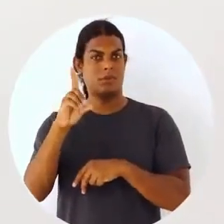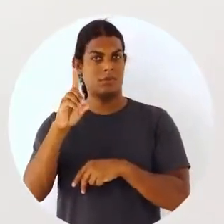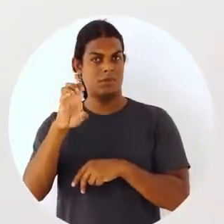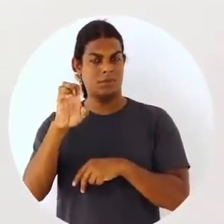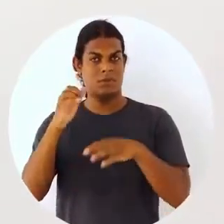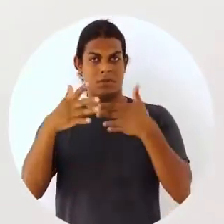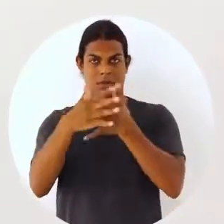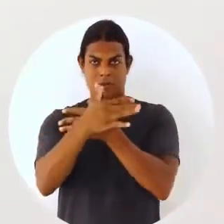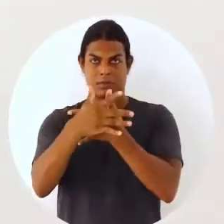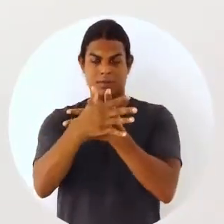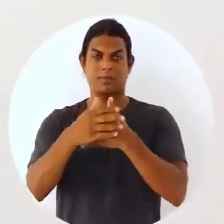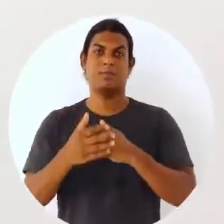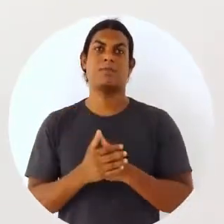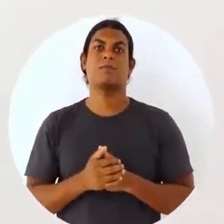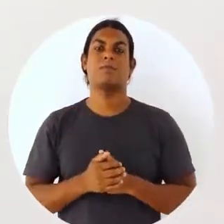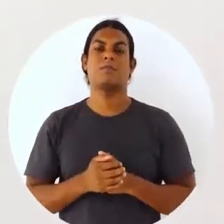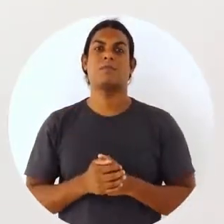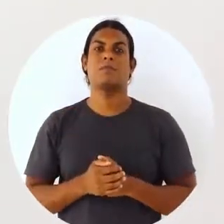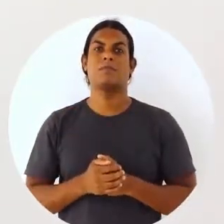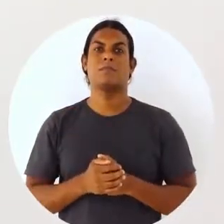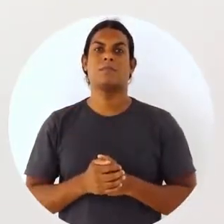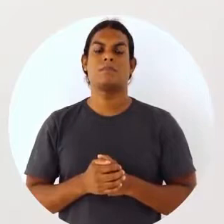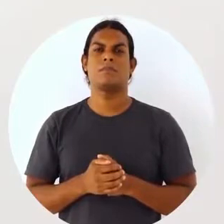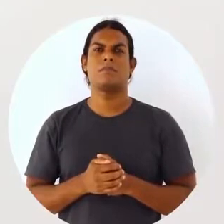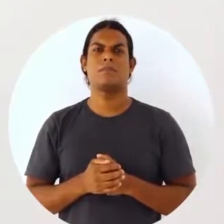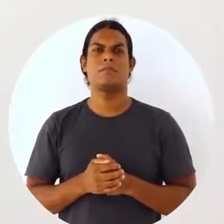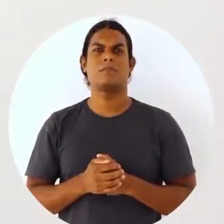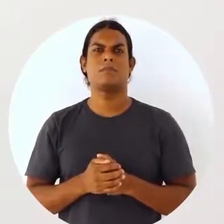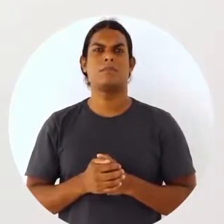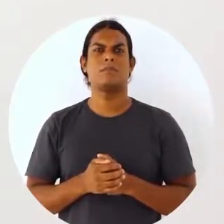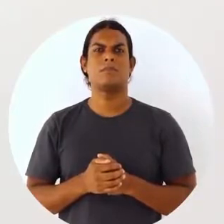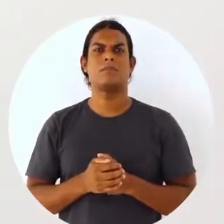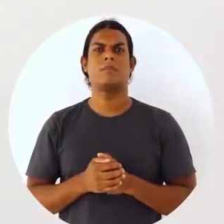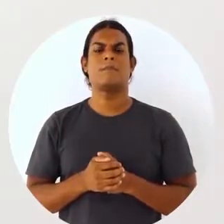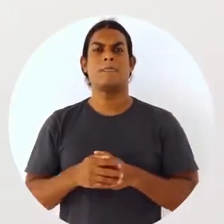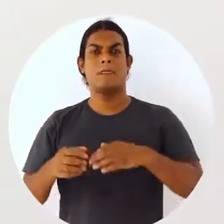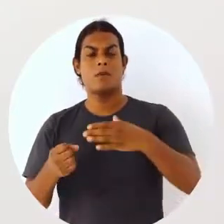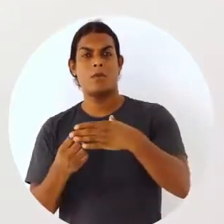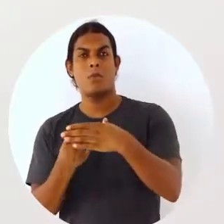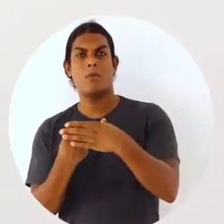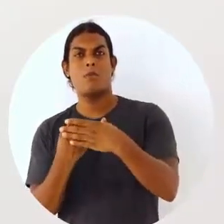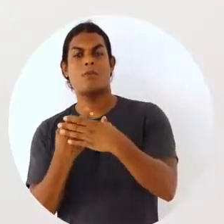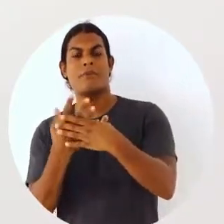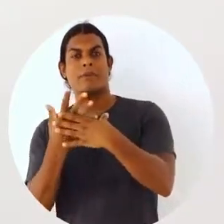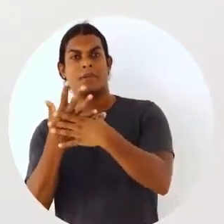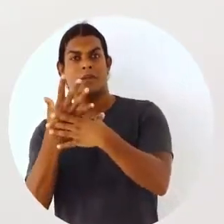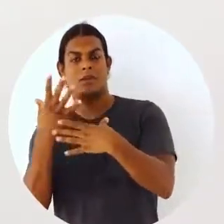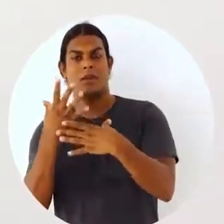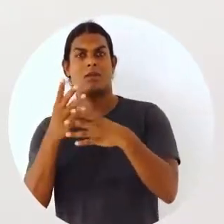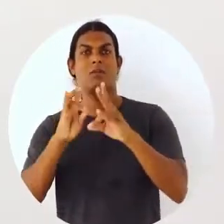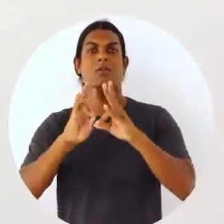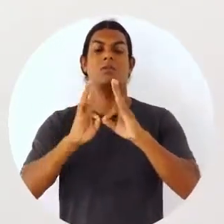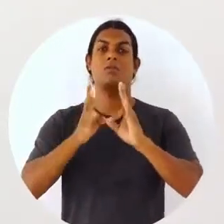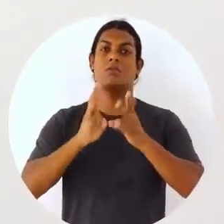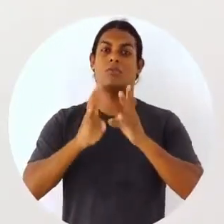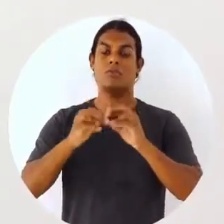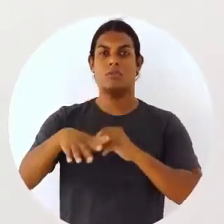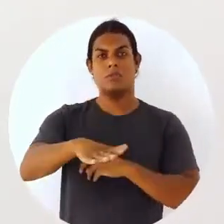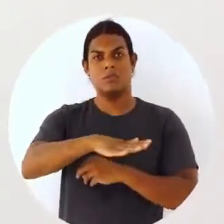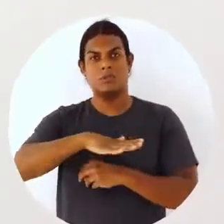ali, dentro das feiras. Eles montaram suas oficinas no mesmo local que eles trabalhavam